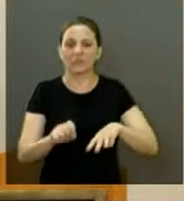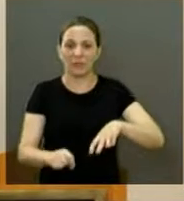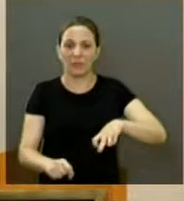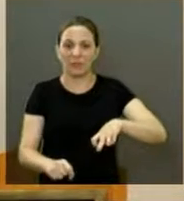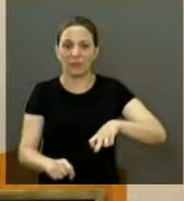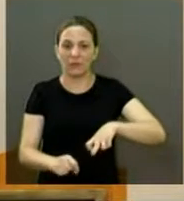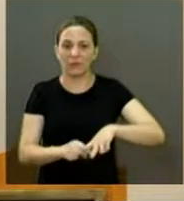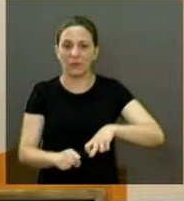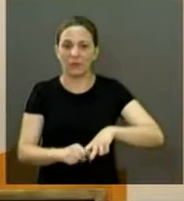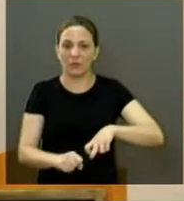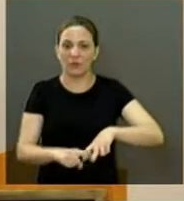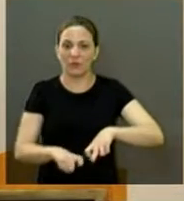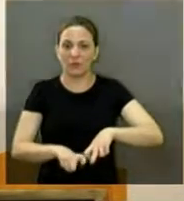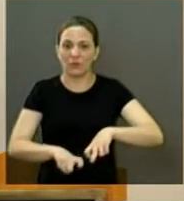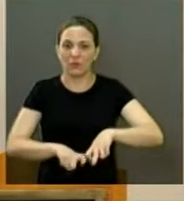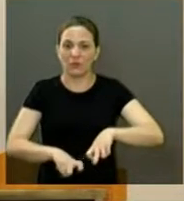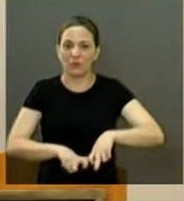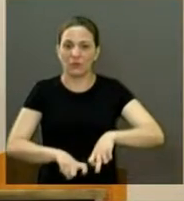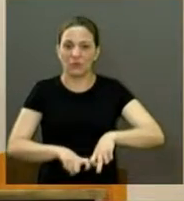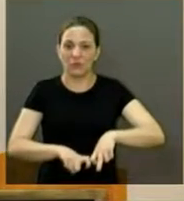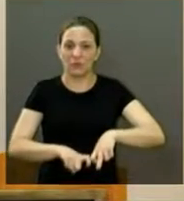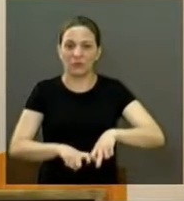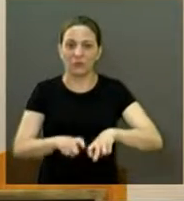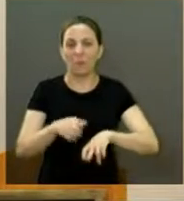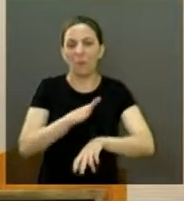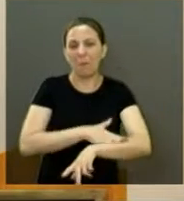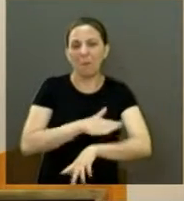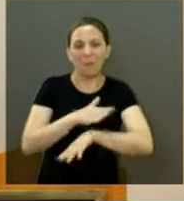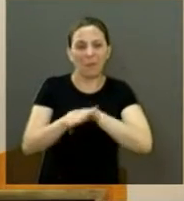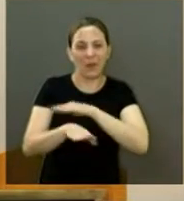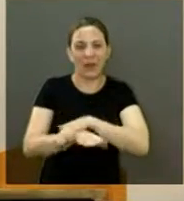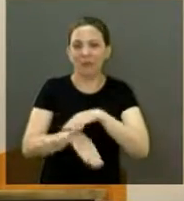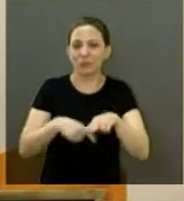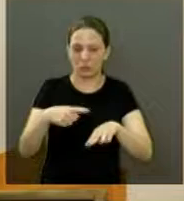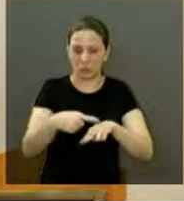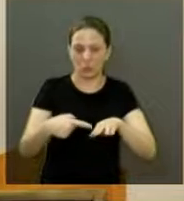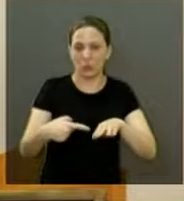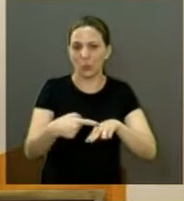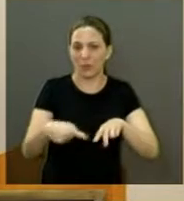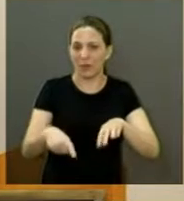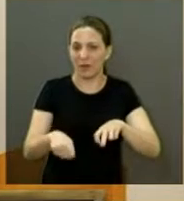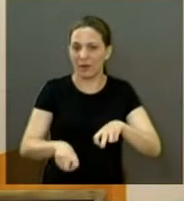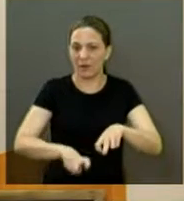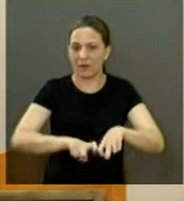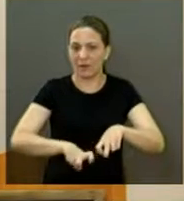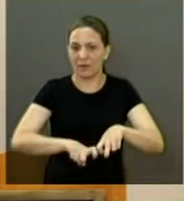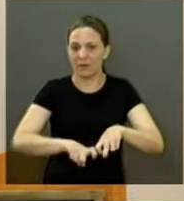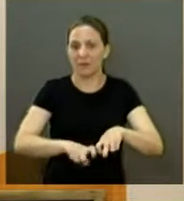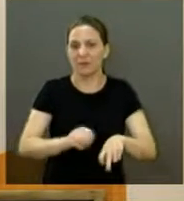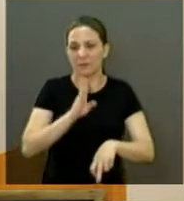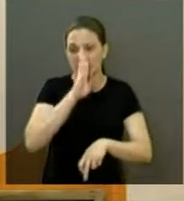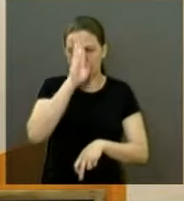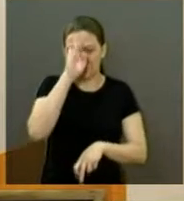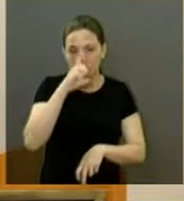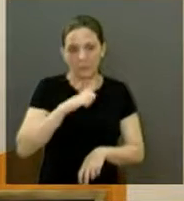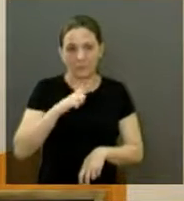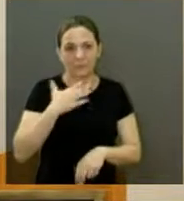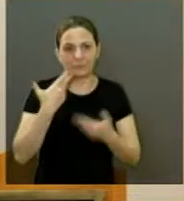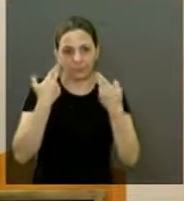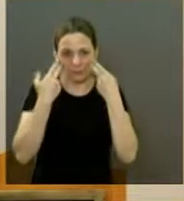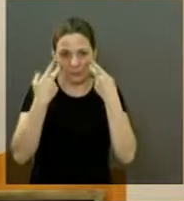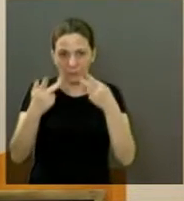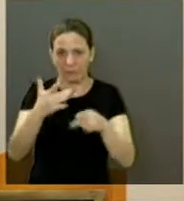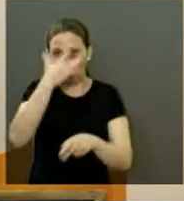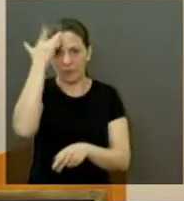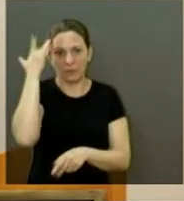é uma perna mecânica um braço principalmente a perna a gente visitei algumas pessoas aí